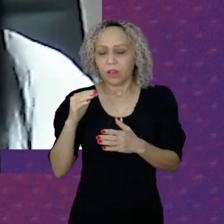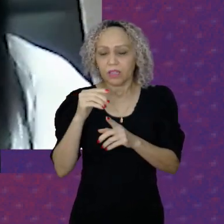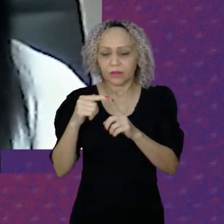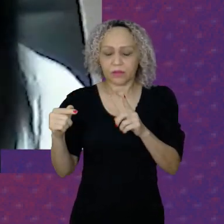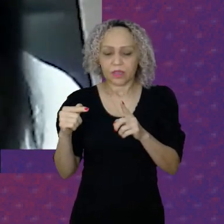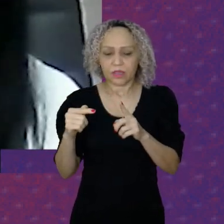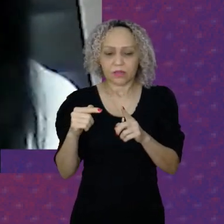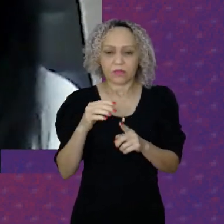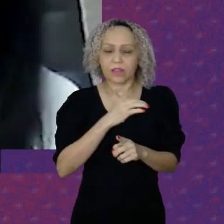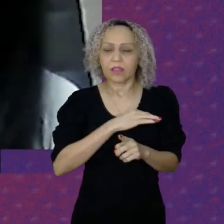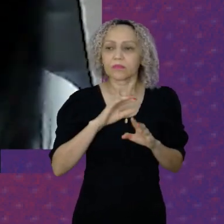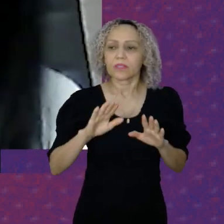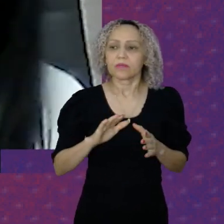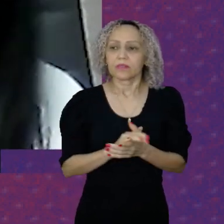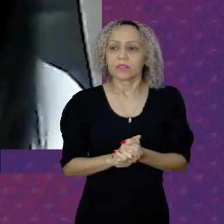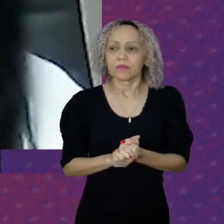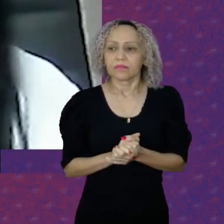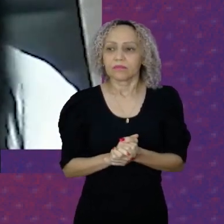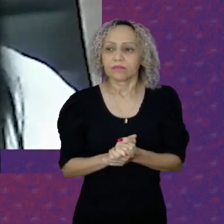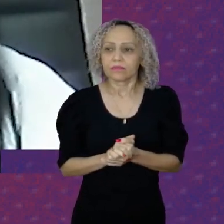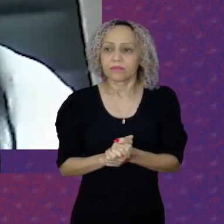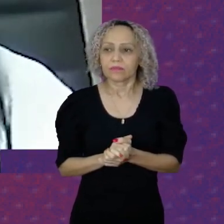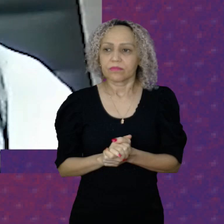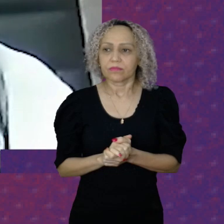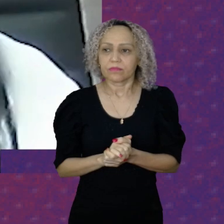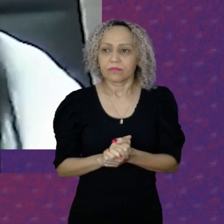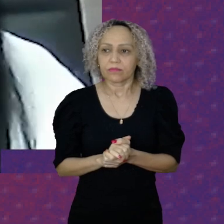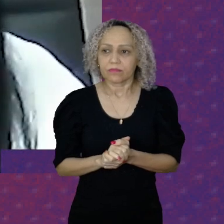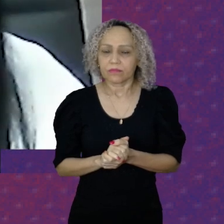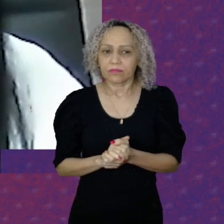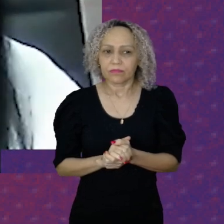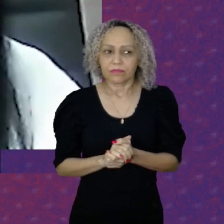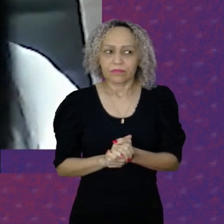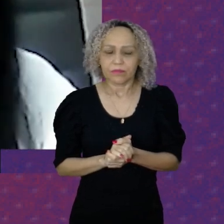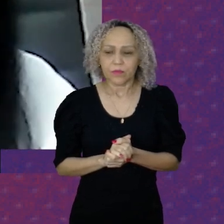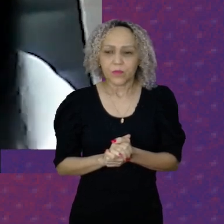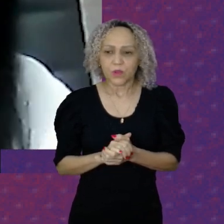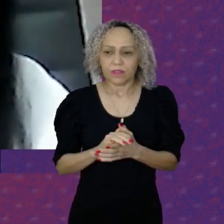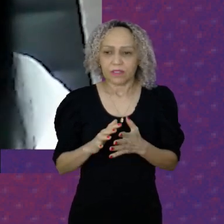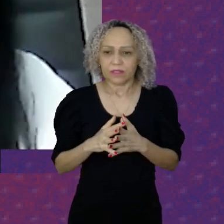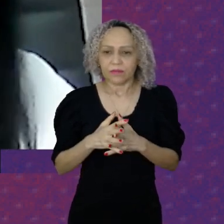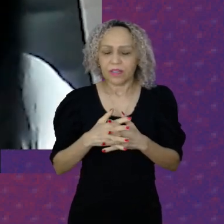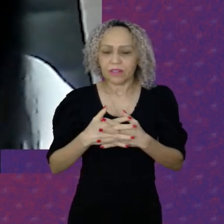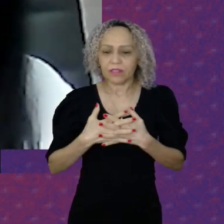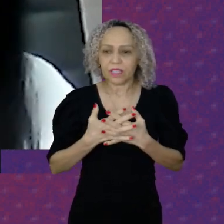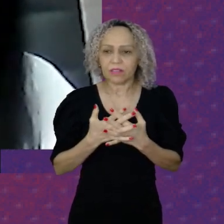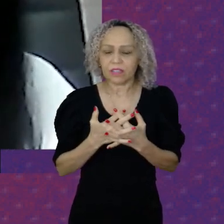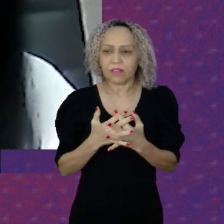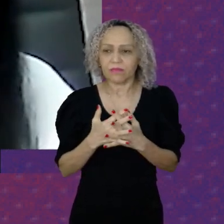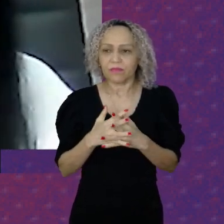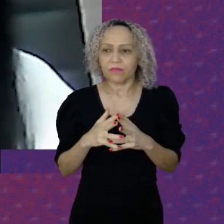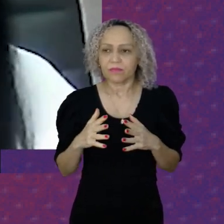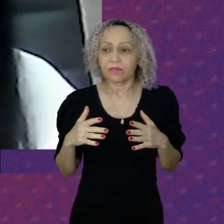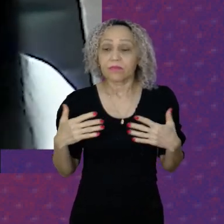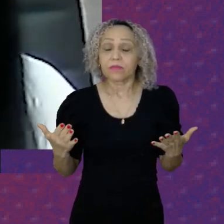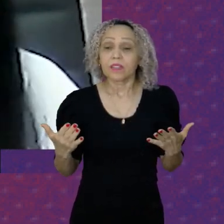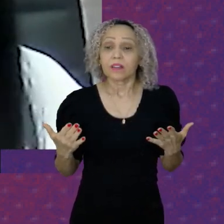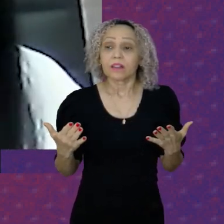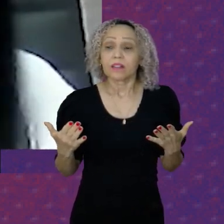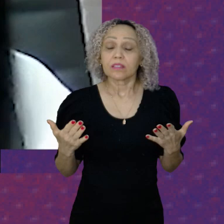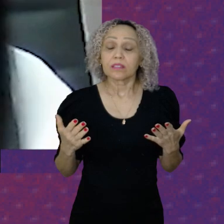do país, nem de Lauro de Freitas. Tá? E isso teve efeito muito importante, tá? Porque a gente garantiu o lar,